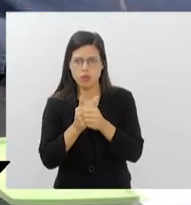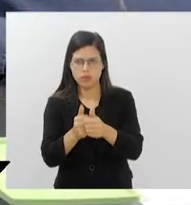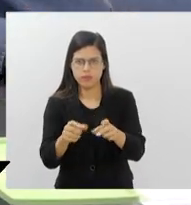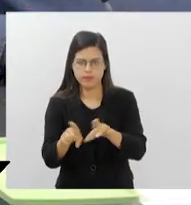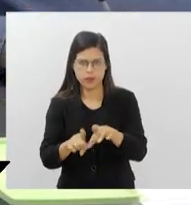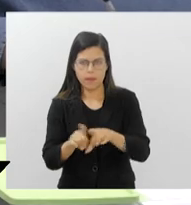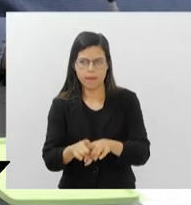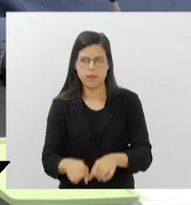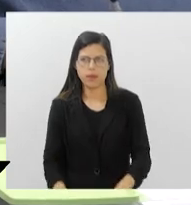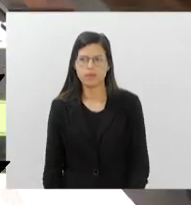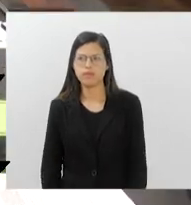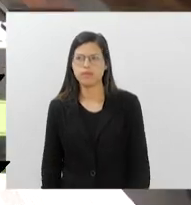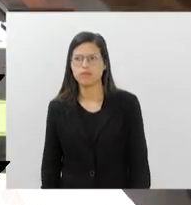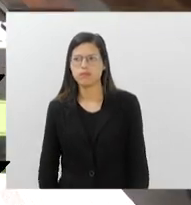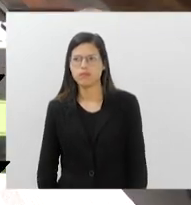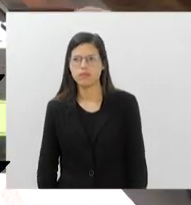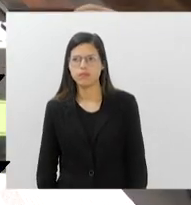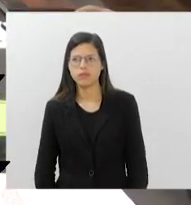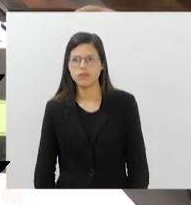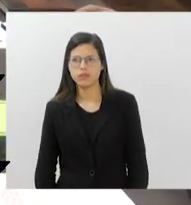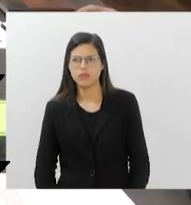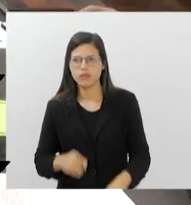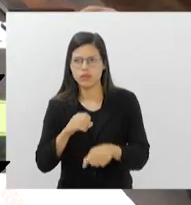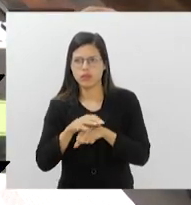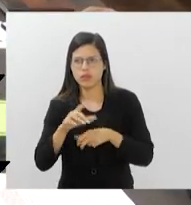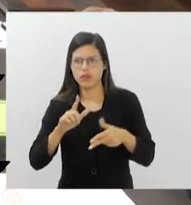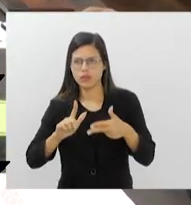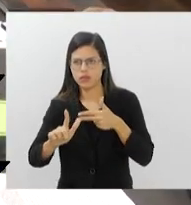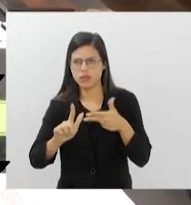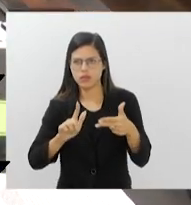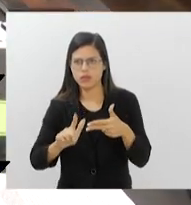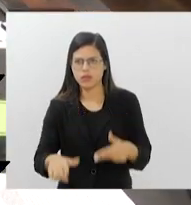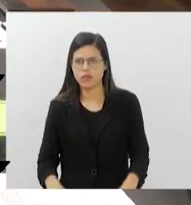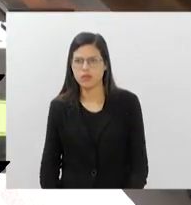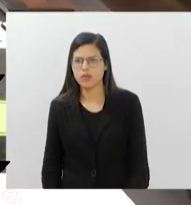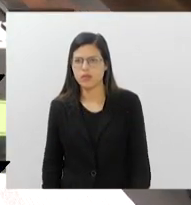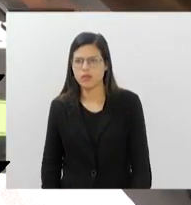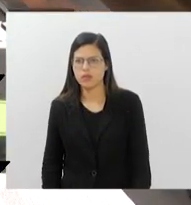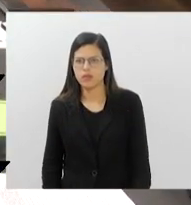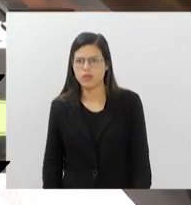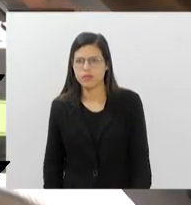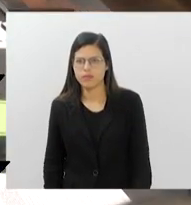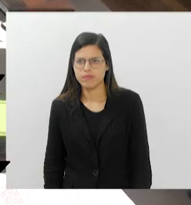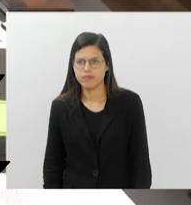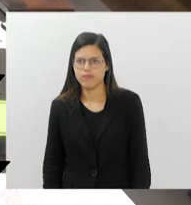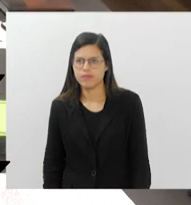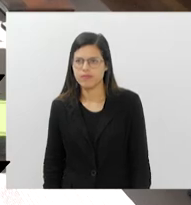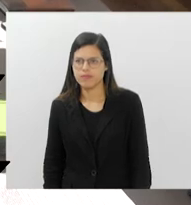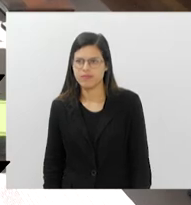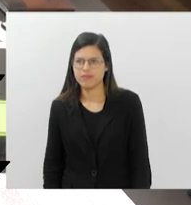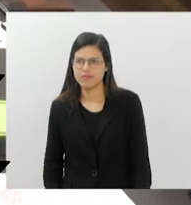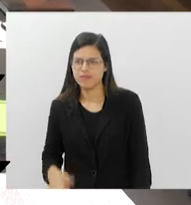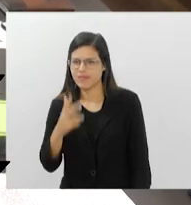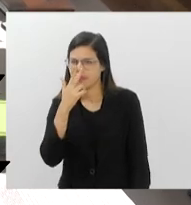deput ser pode ser então pela indicação Legislativa hoje eu tô com a faca menos afiada do que os nossos decanos